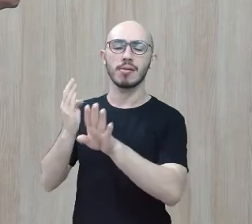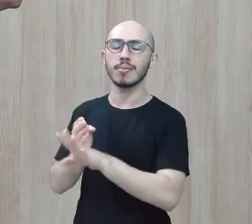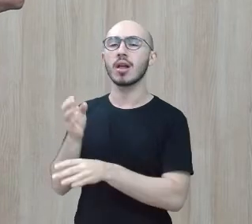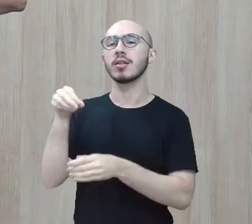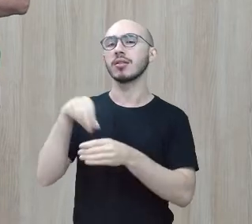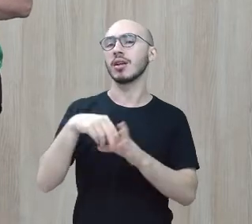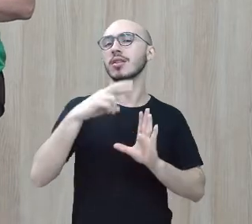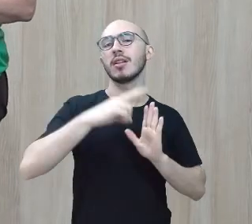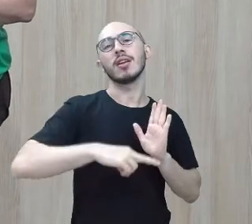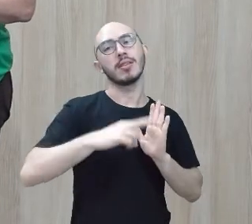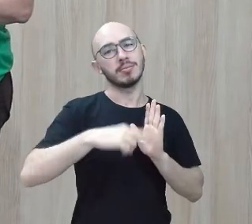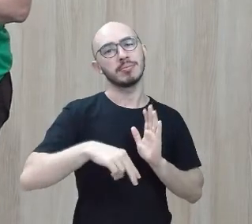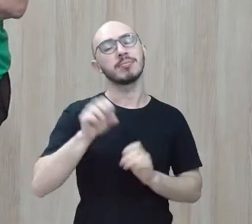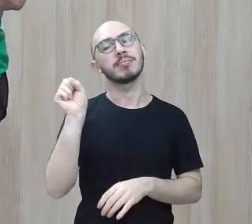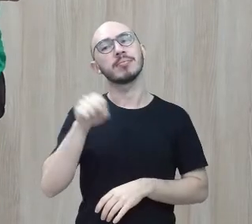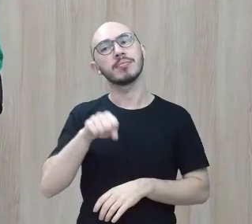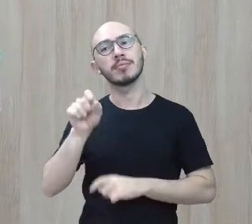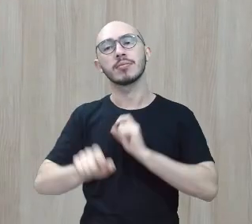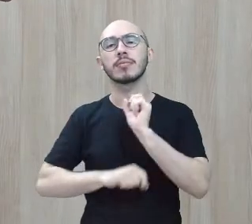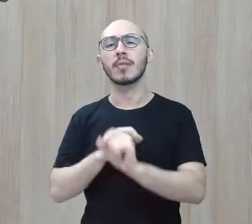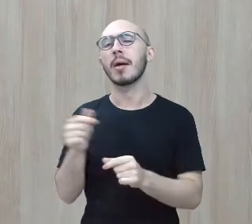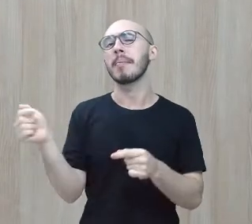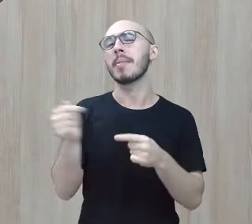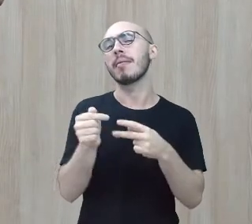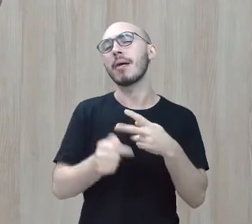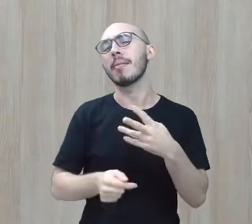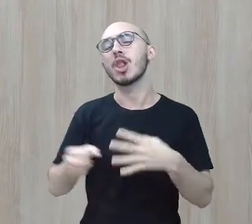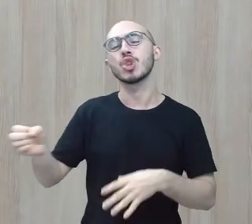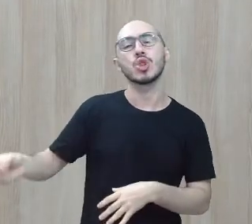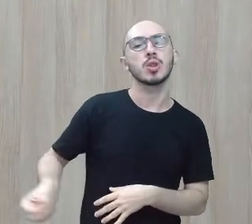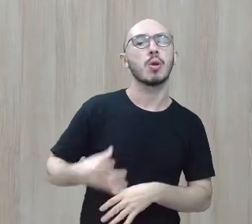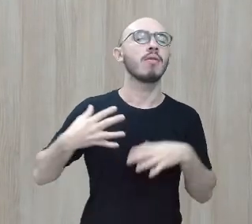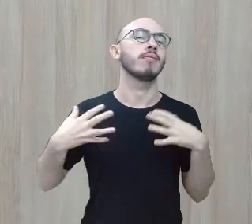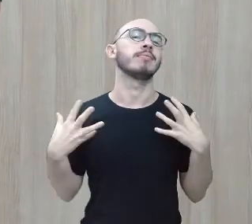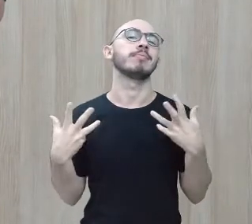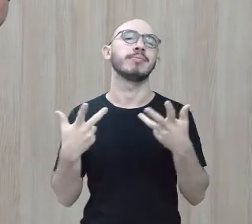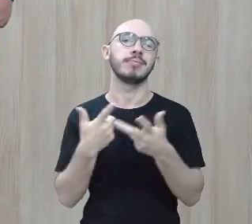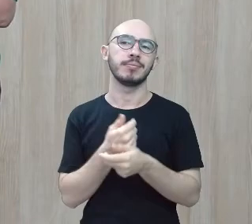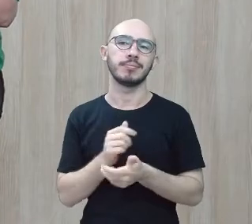suas leituras, elementos novos, isso é maravilhoso.